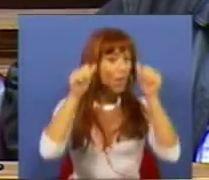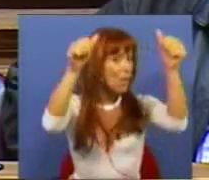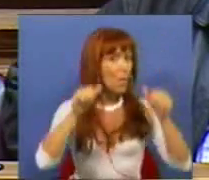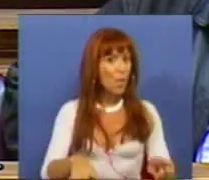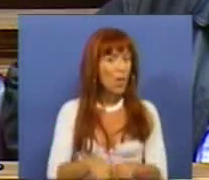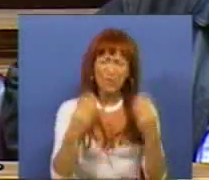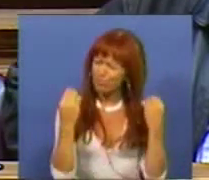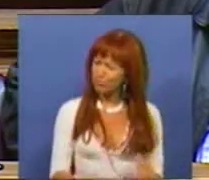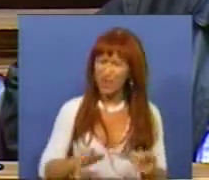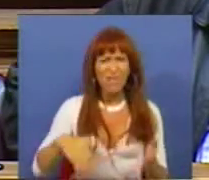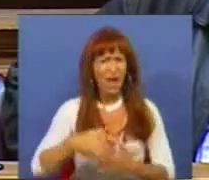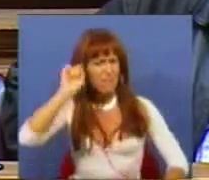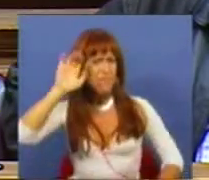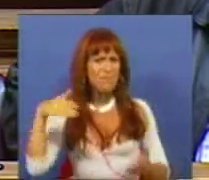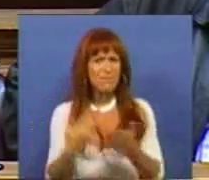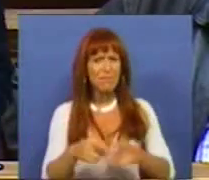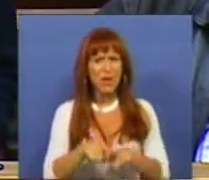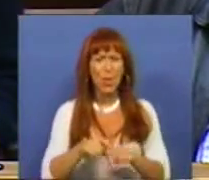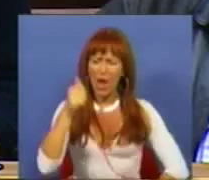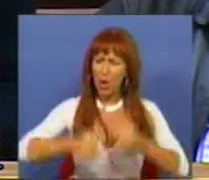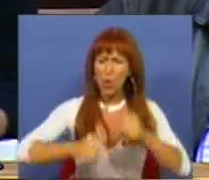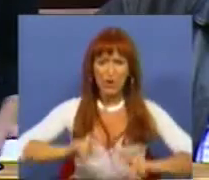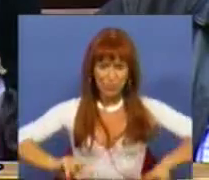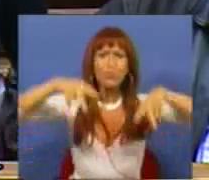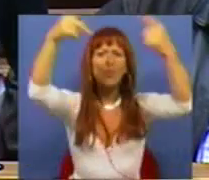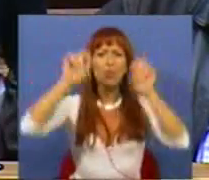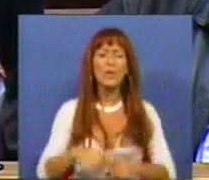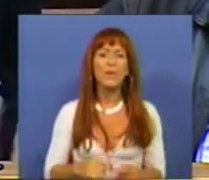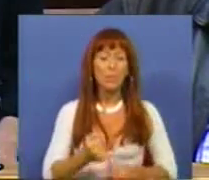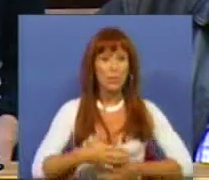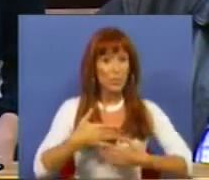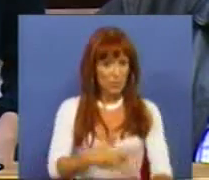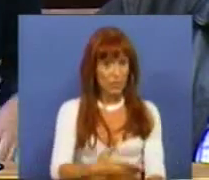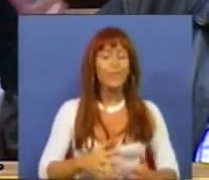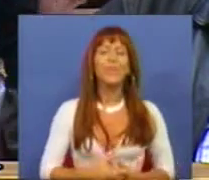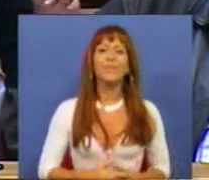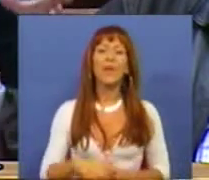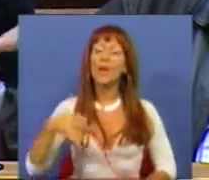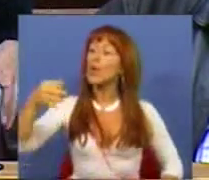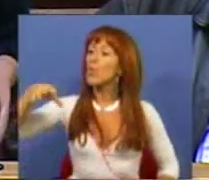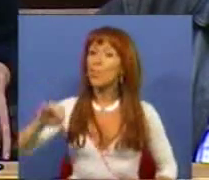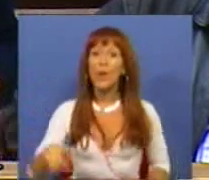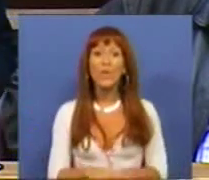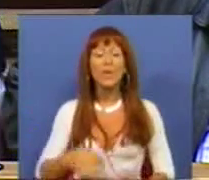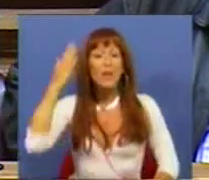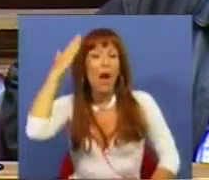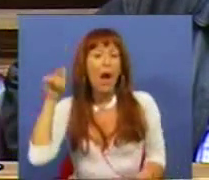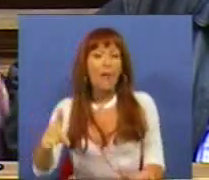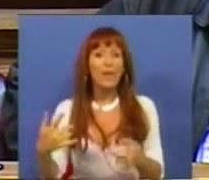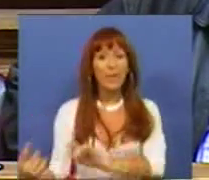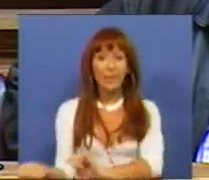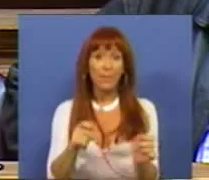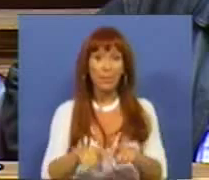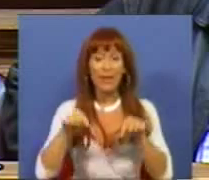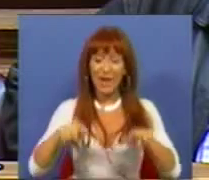classificações que são injustas para prejudicar, que são o concurso e progressão na carreira. Que o Partido Socialista considere que neste